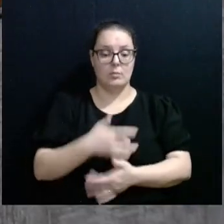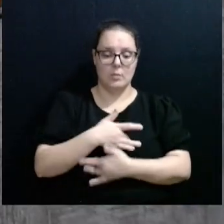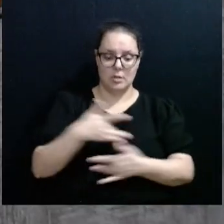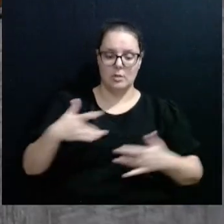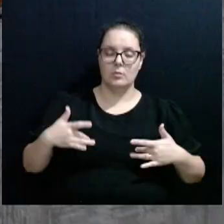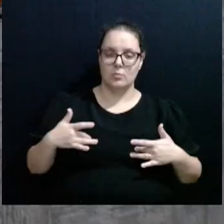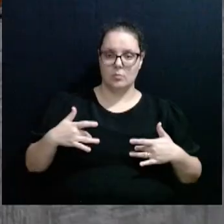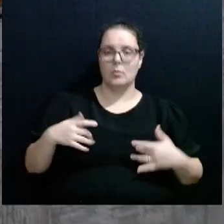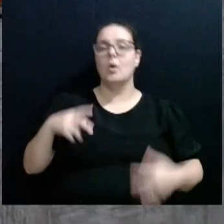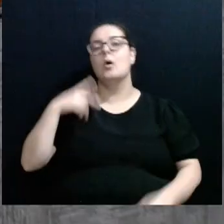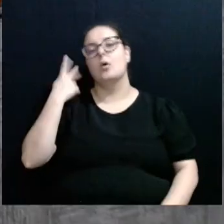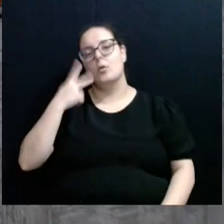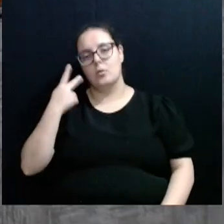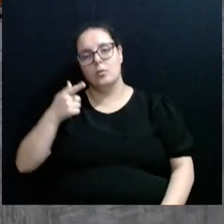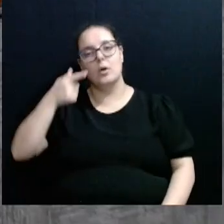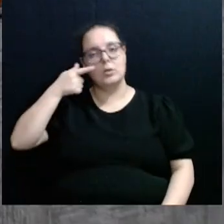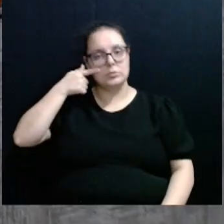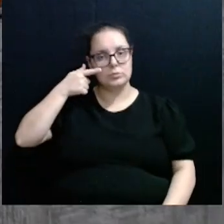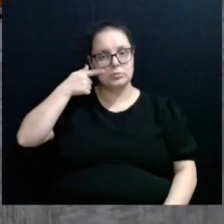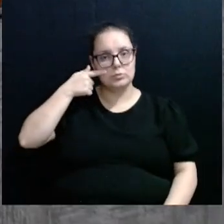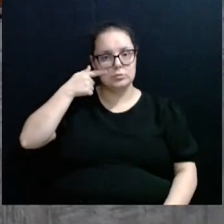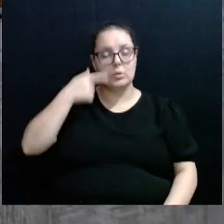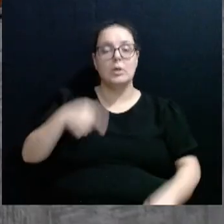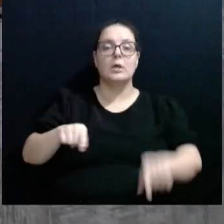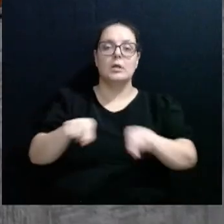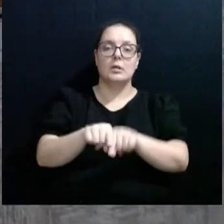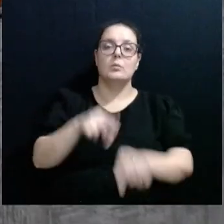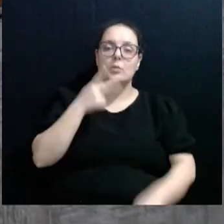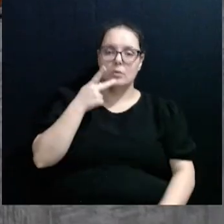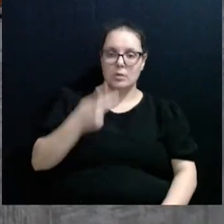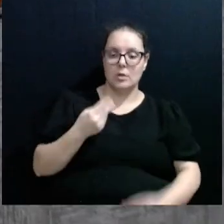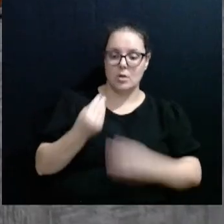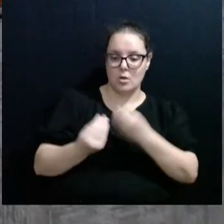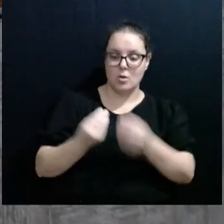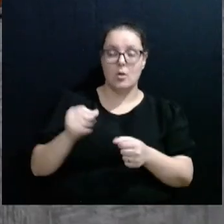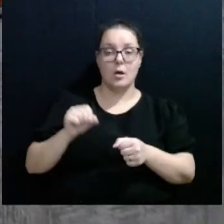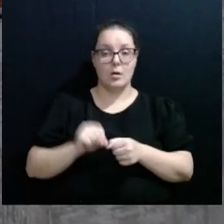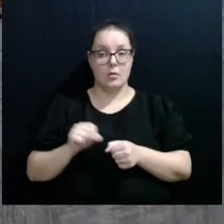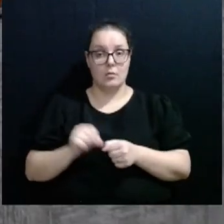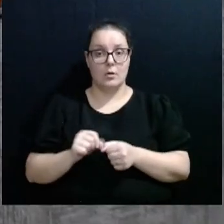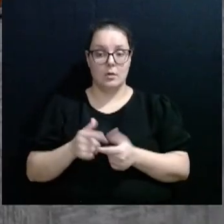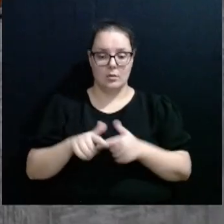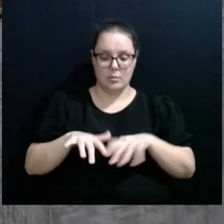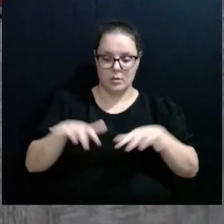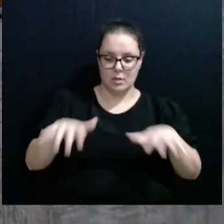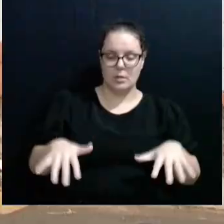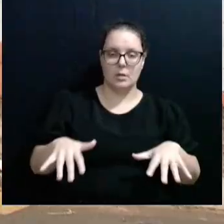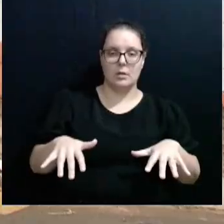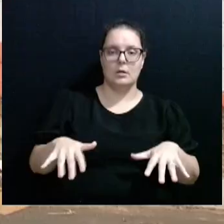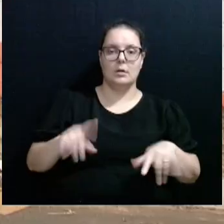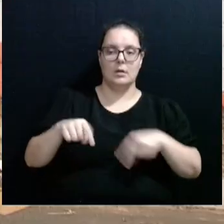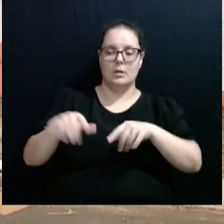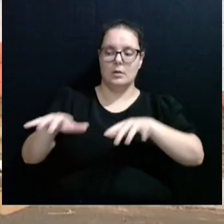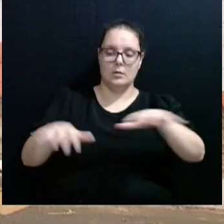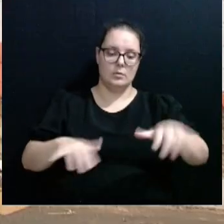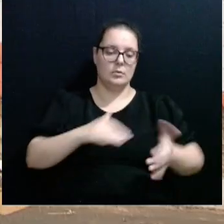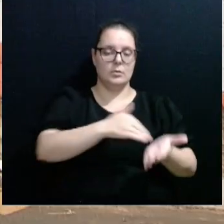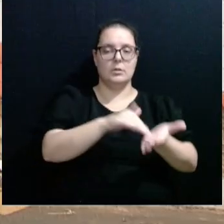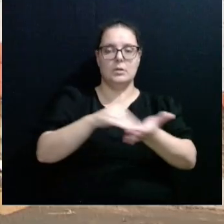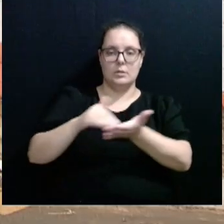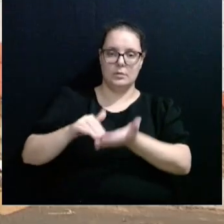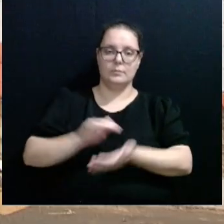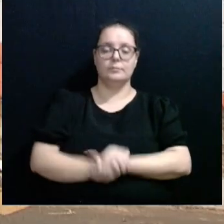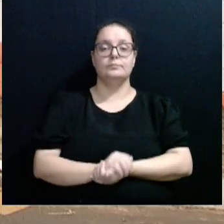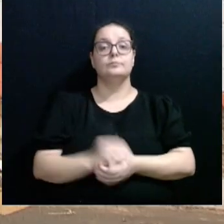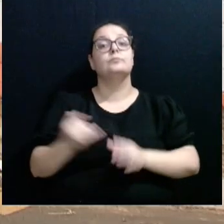Guilherme Teixeira também fala de como fez a divisão entre as outras secretarias. Entidades que